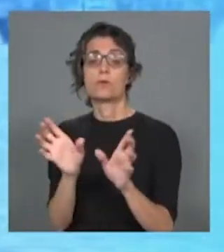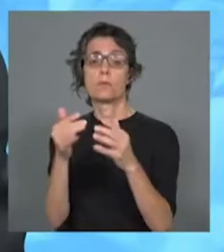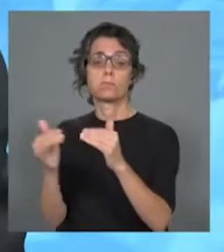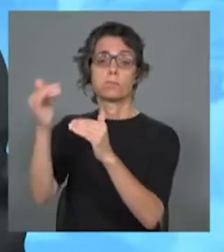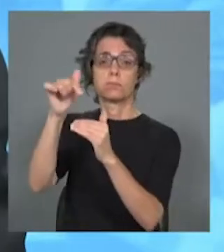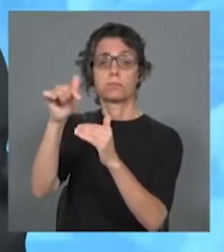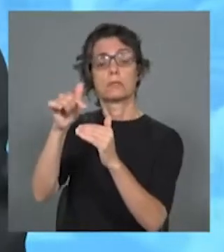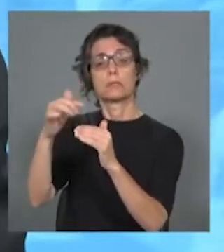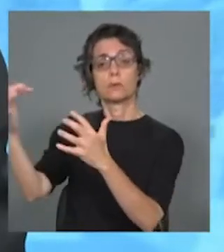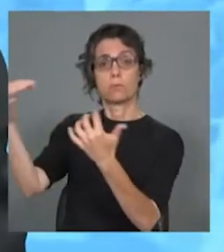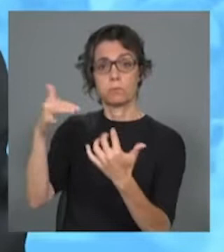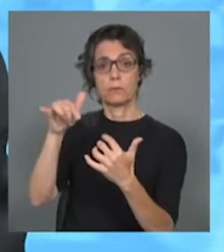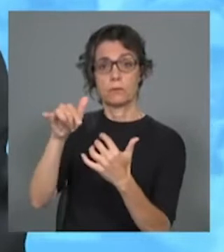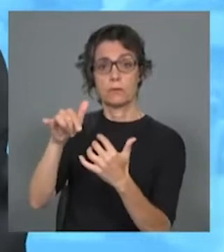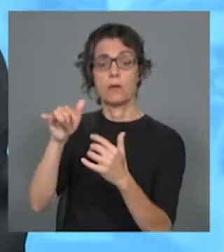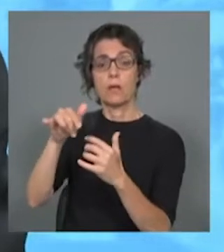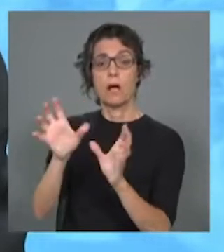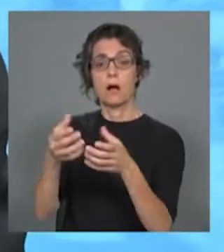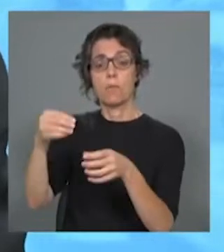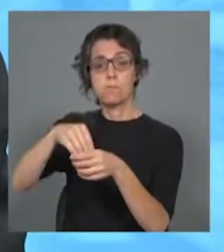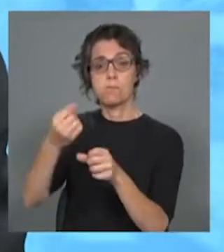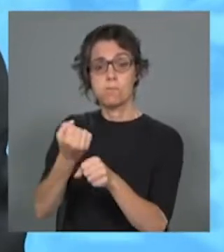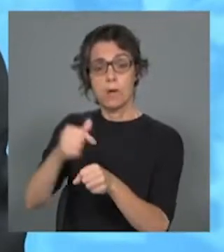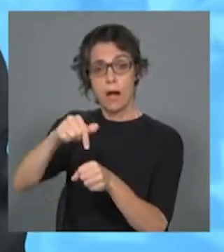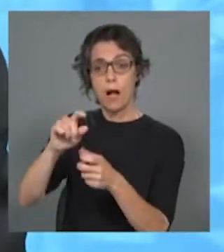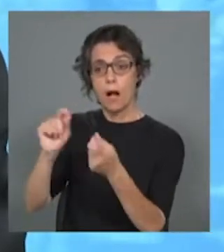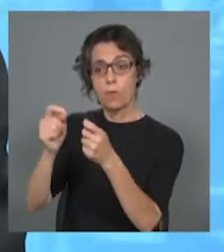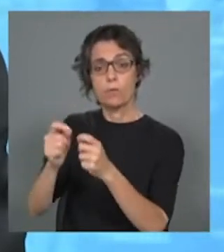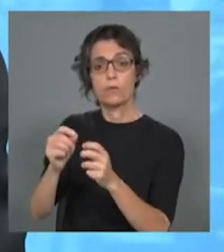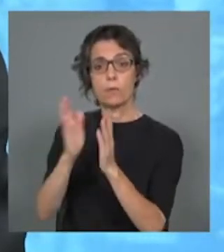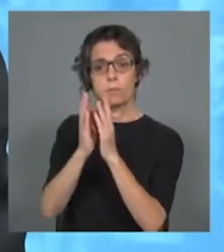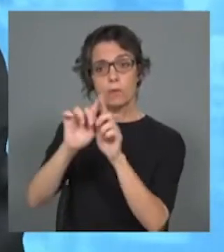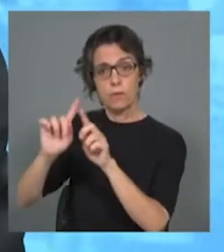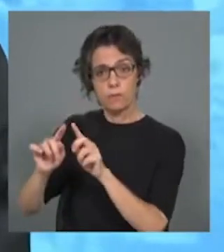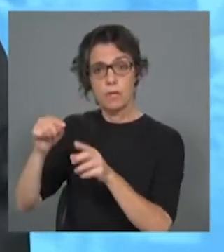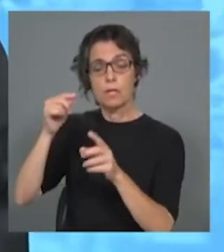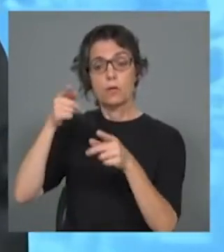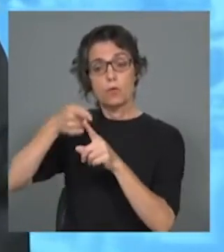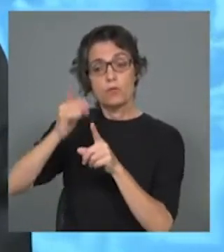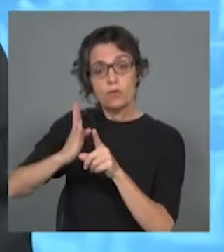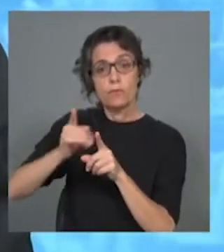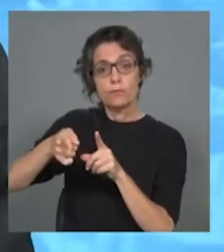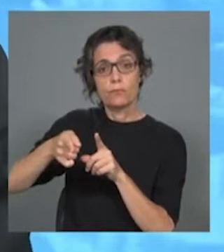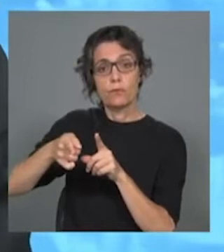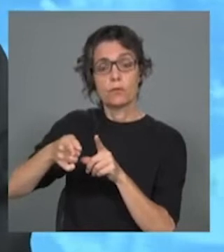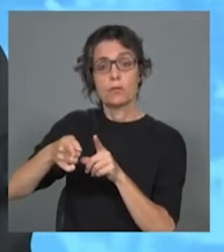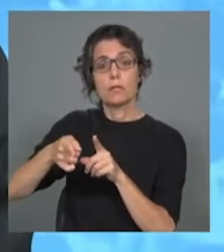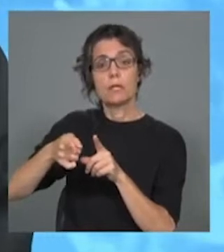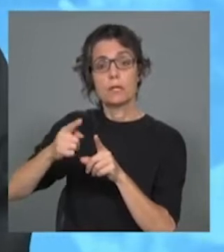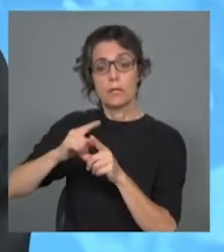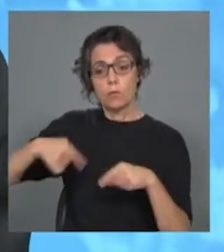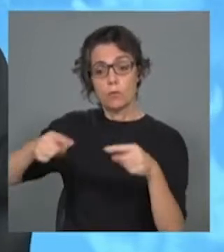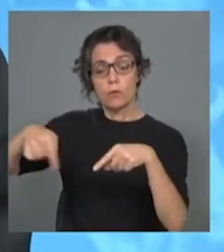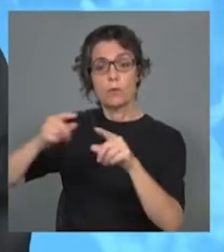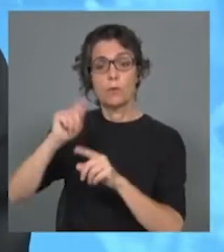as Migrações tem um grupo de trabalho para o diálogo interreligioso que reúne mensalmente